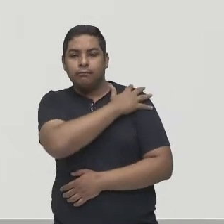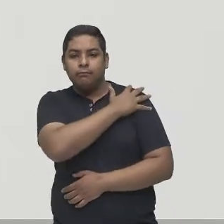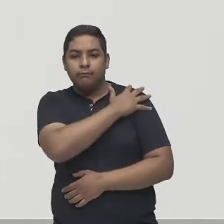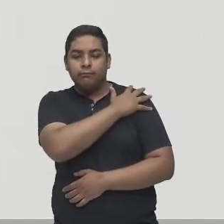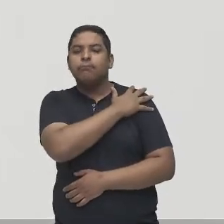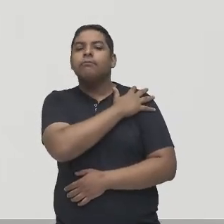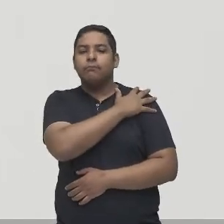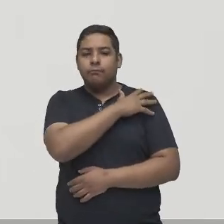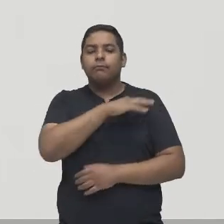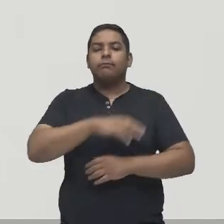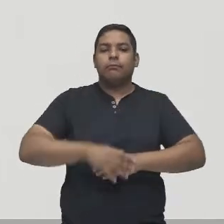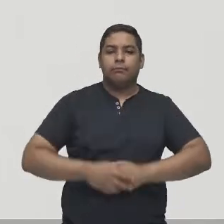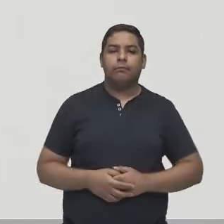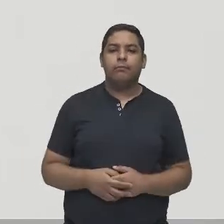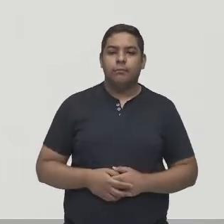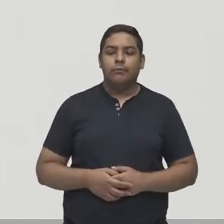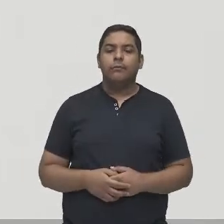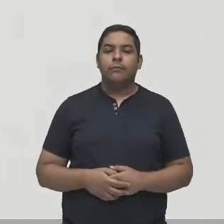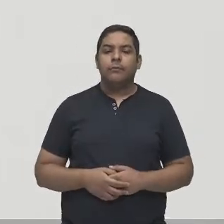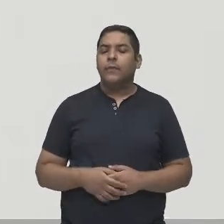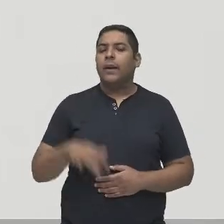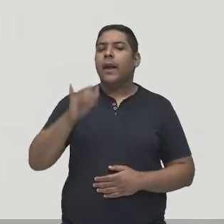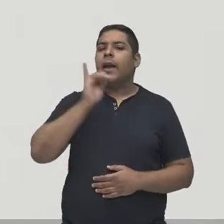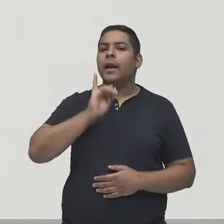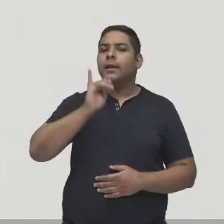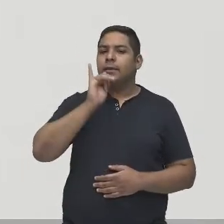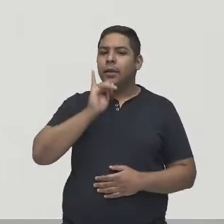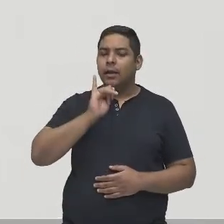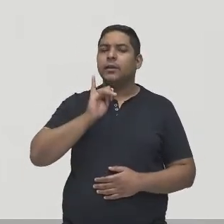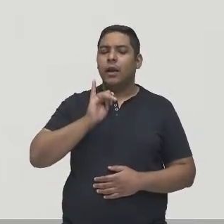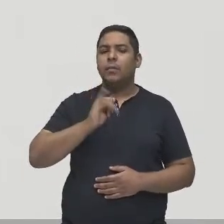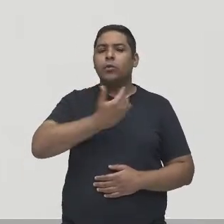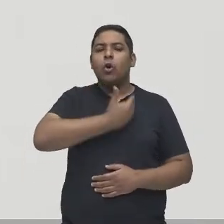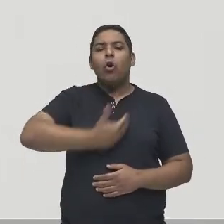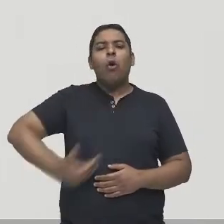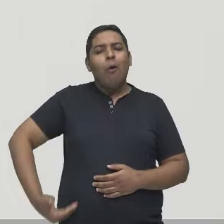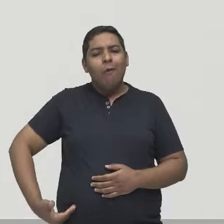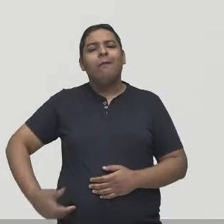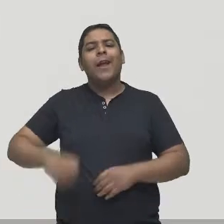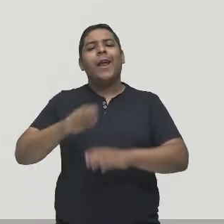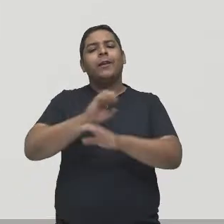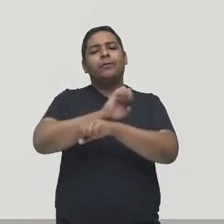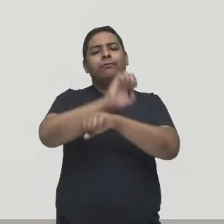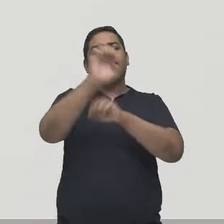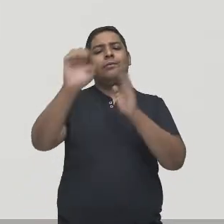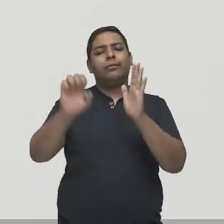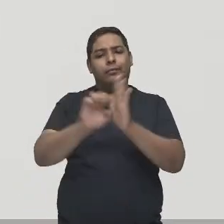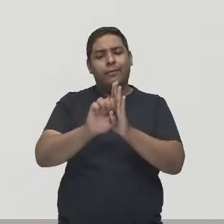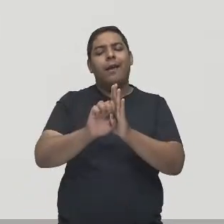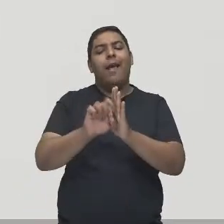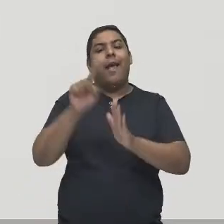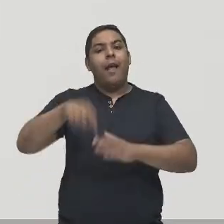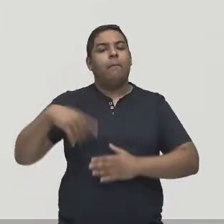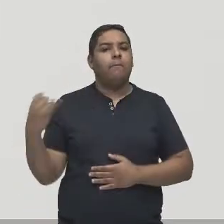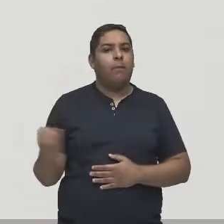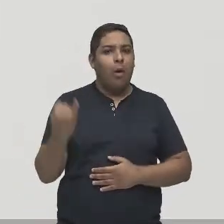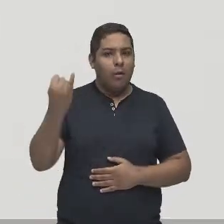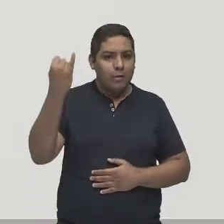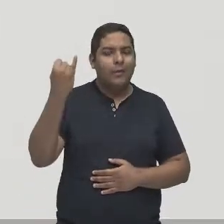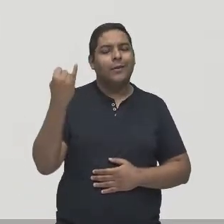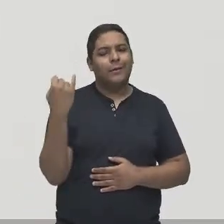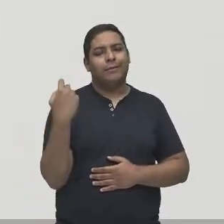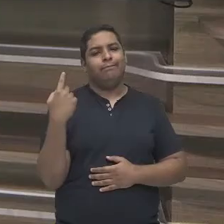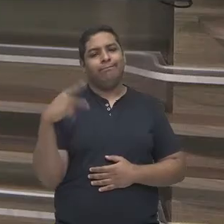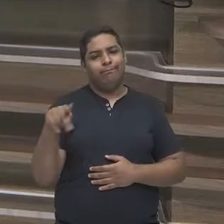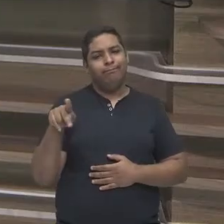militarismo. Então, quando vocês começarem a ver os exemplos de regimes totalitários que nós trouxemos, vocês vão ver que o militarismo é fundamental para isso. Então, eu